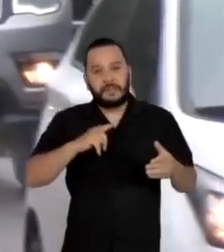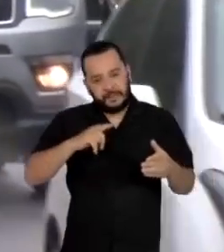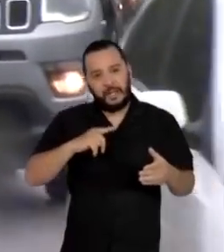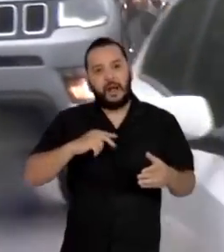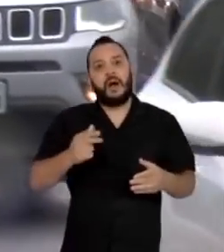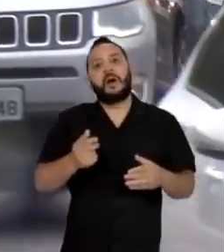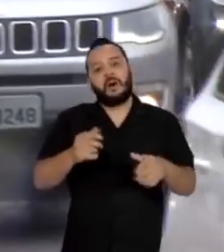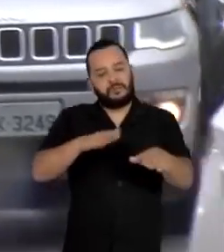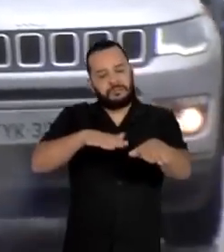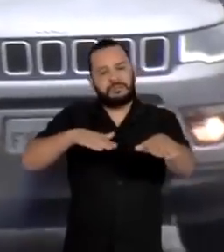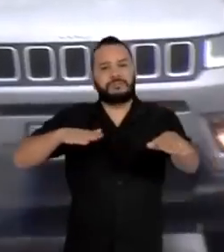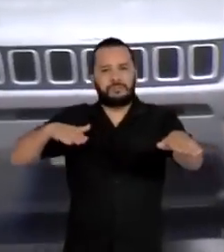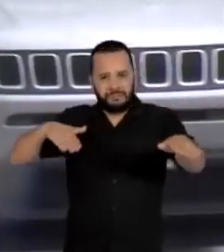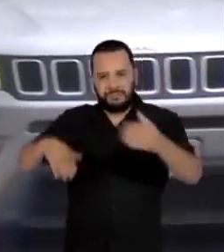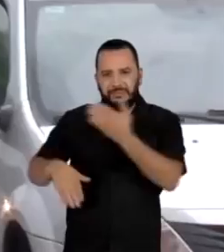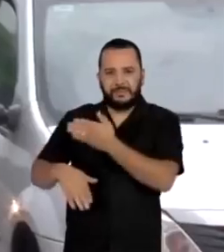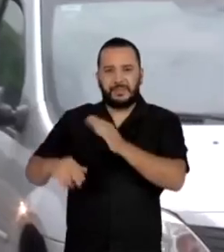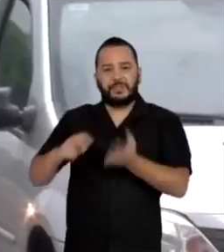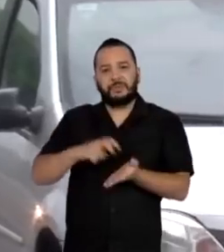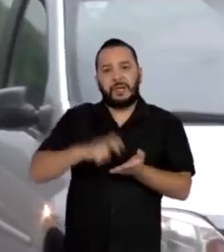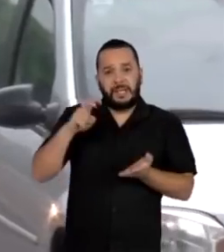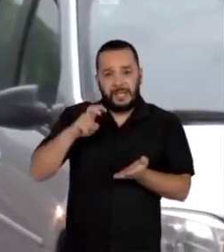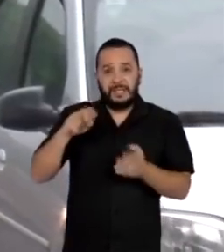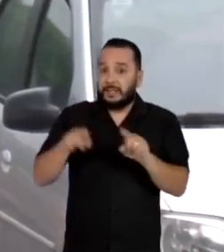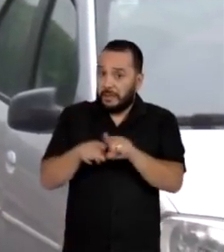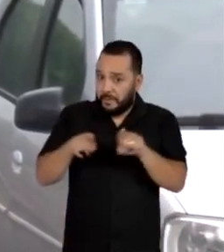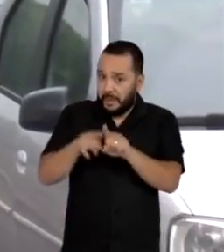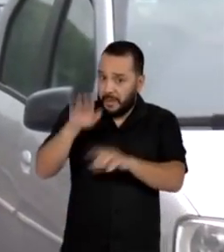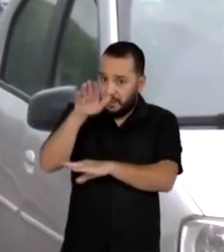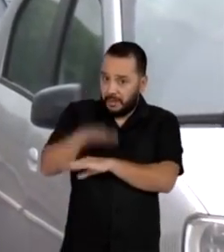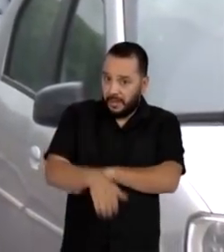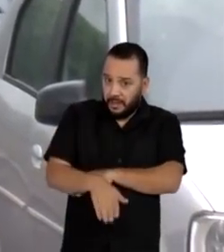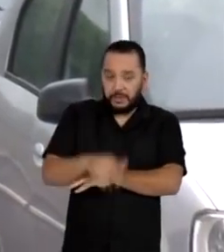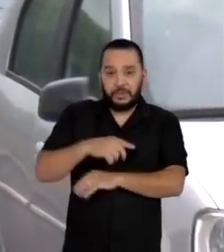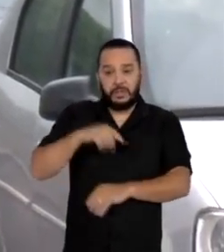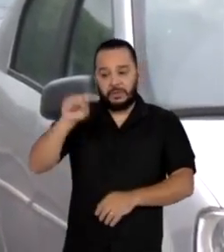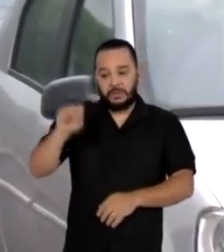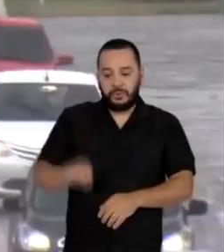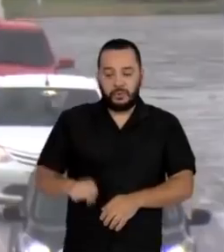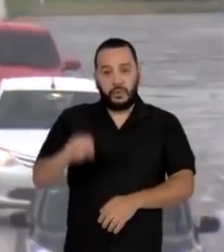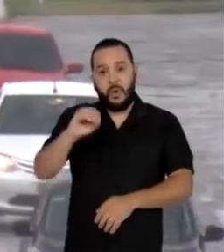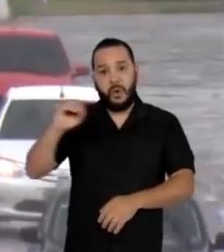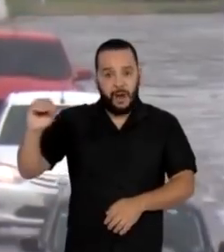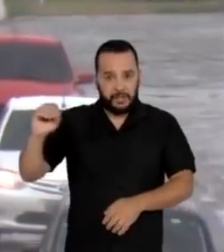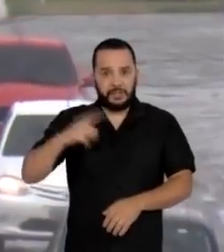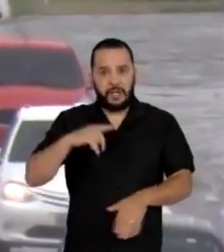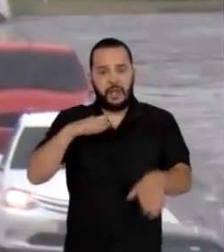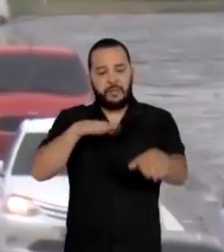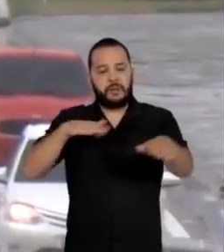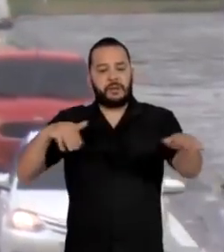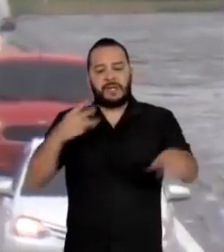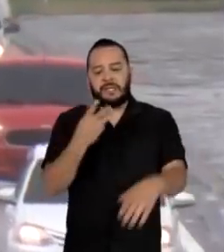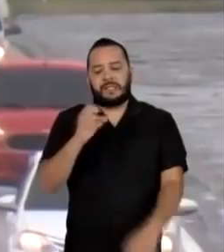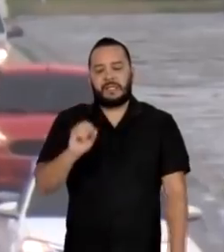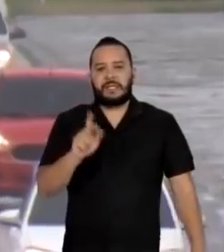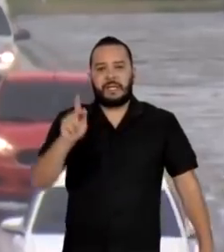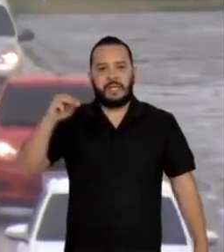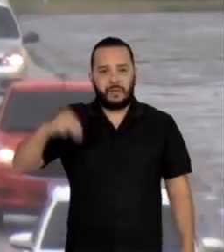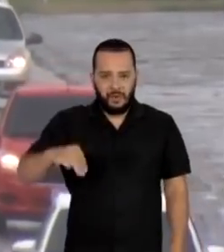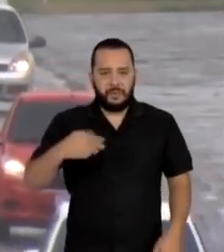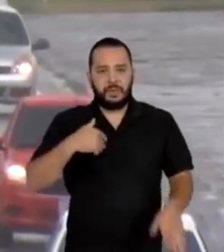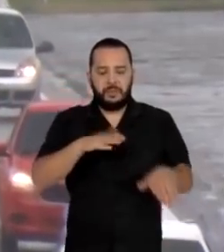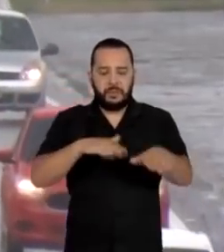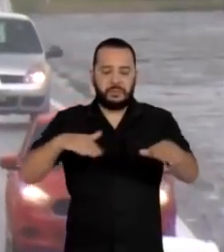cidade apresentaram lentidão de manhã e no início da tarde. As zonas sul e oeste registraram mais de 30 quilômetros de lentidão